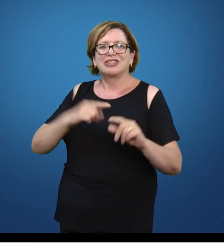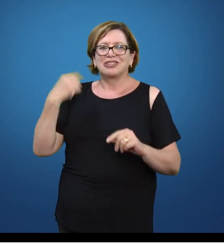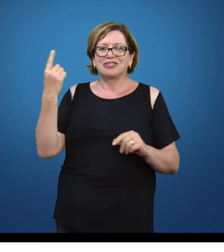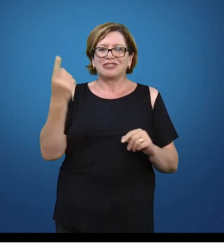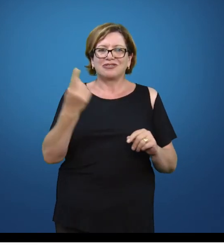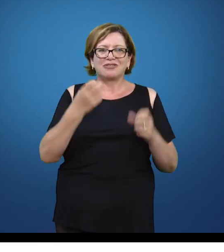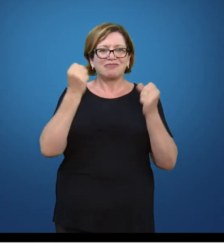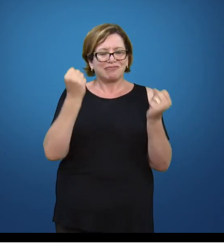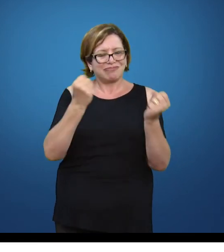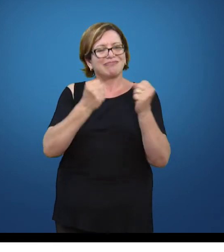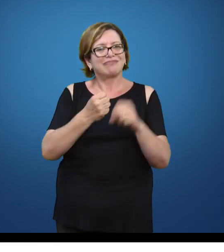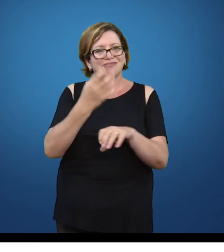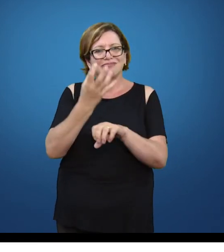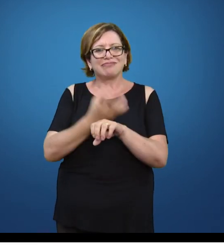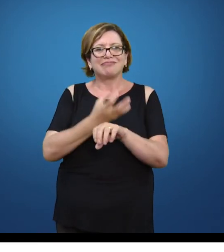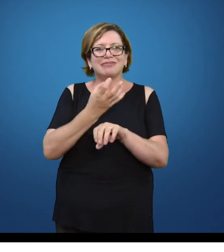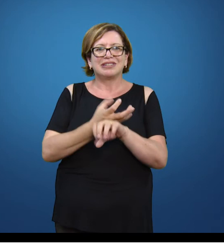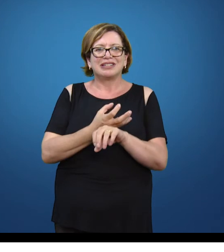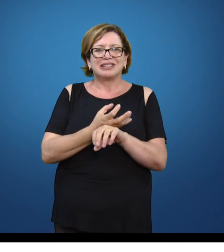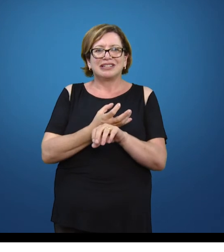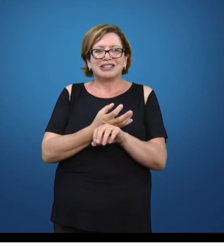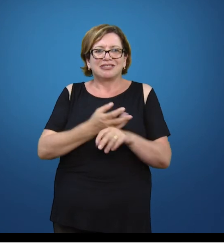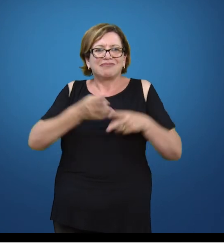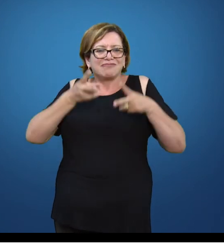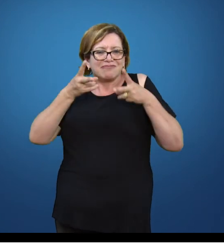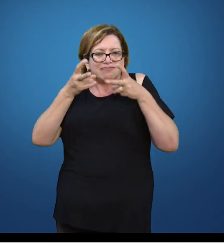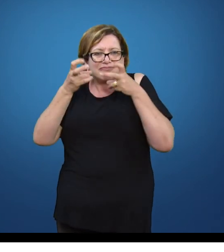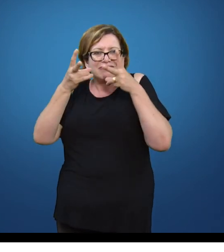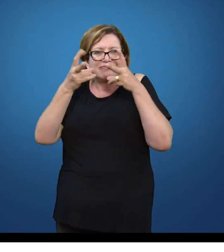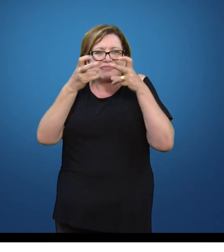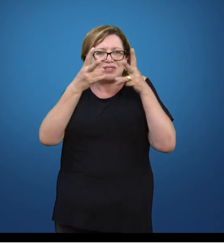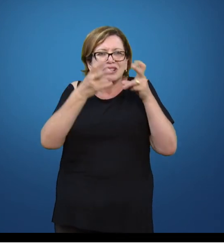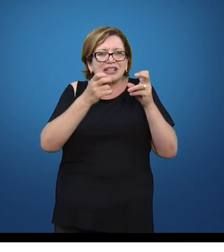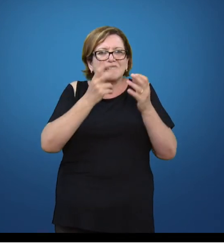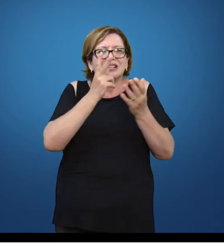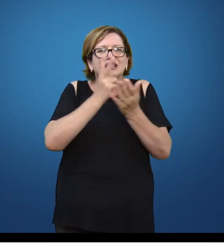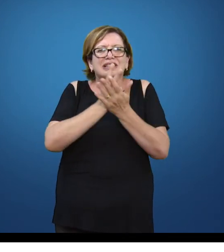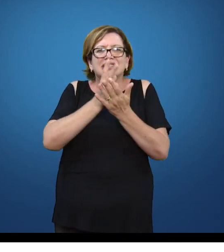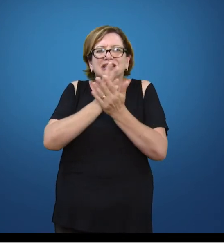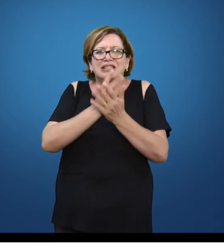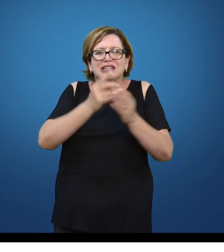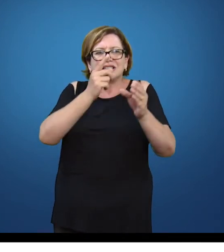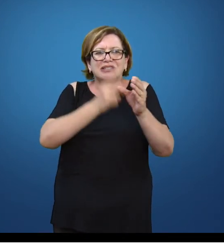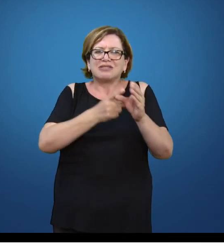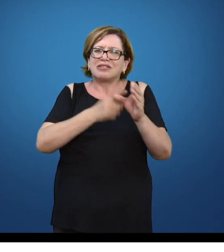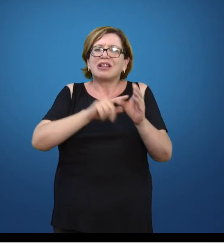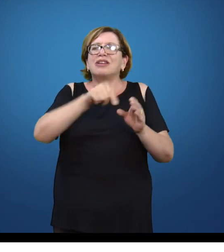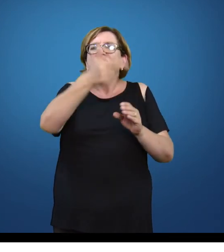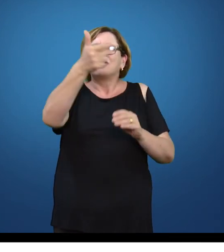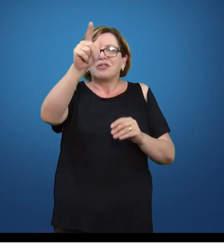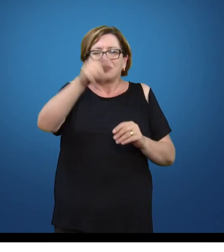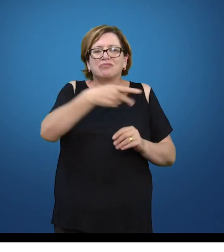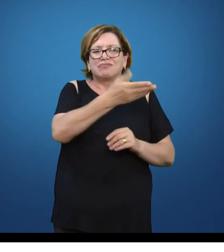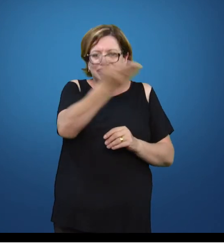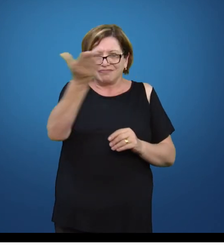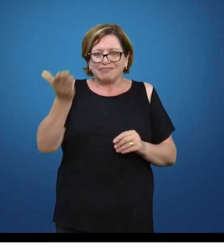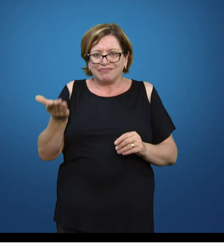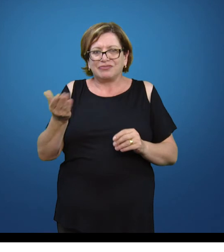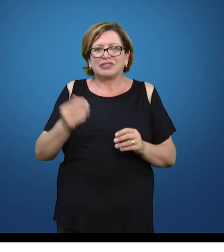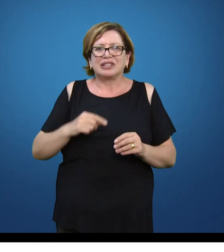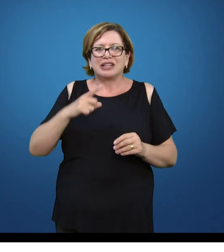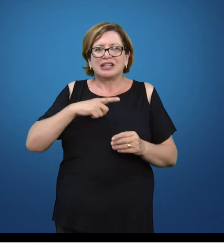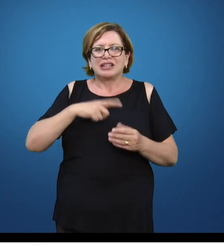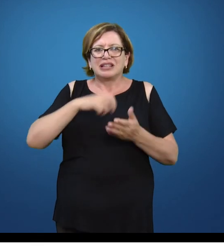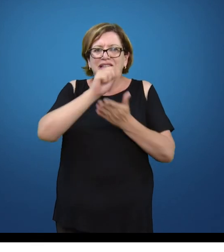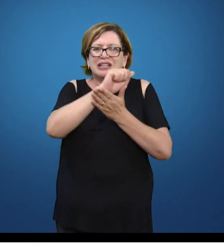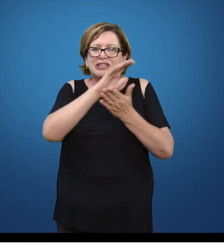poder, no decorrer da disciplina, verificar isso em cada município de vocês. Nós teremos atividades, por